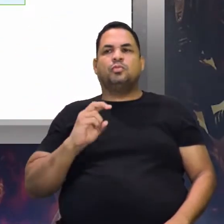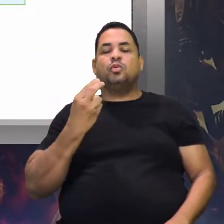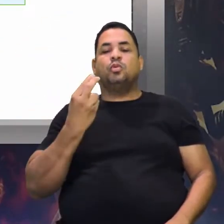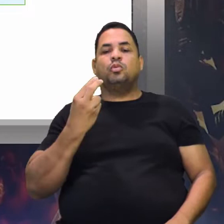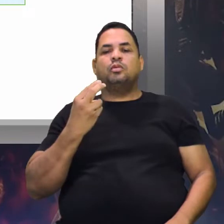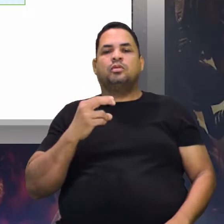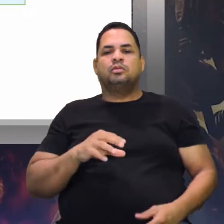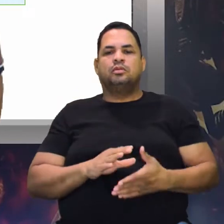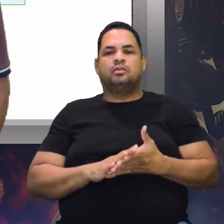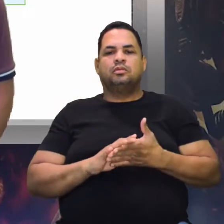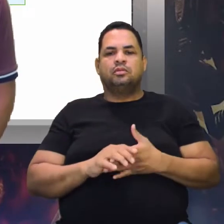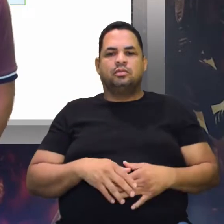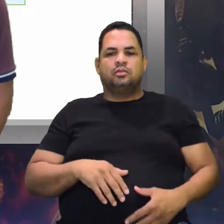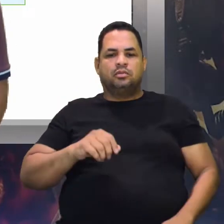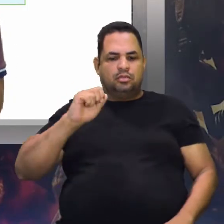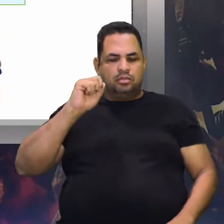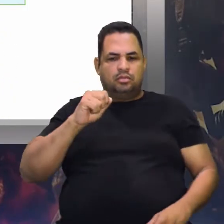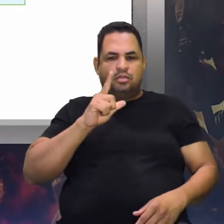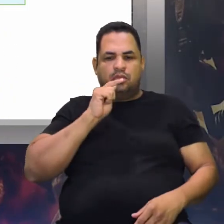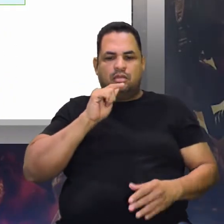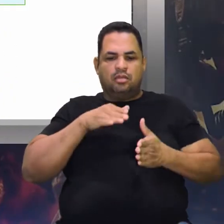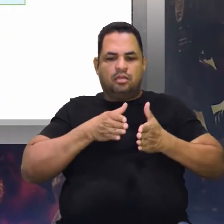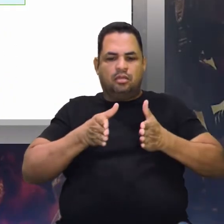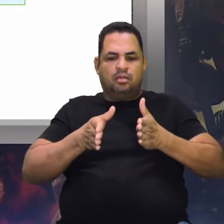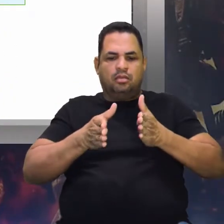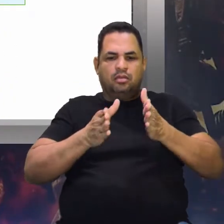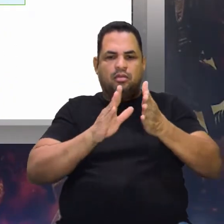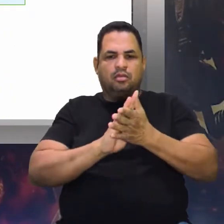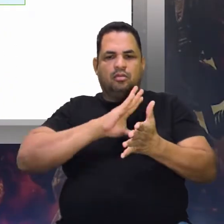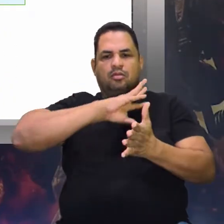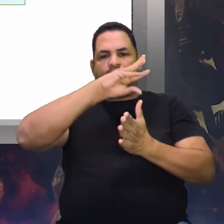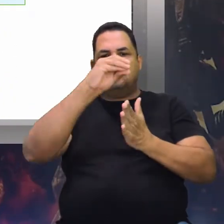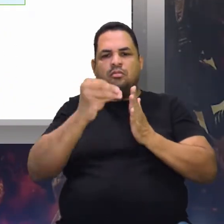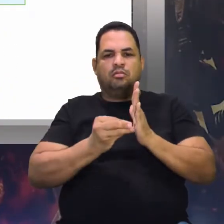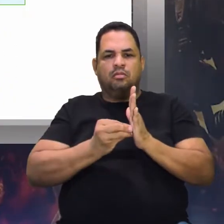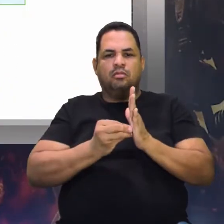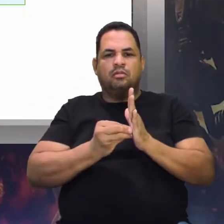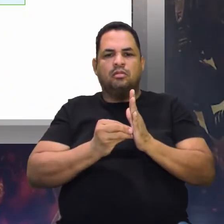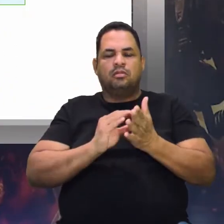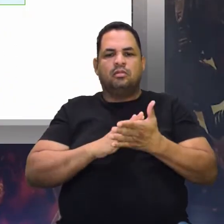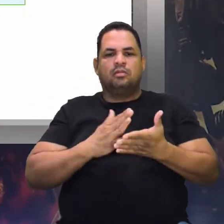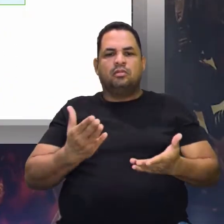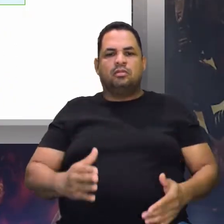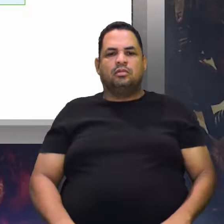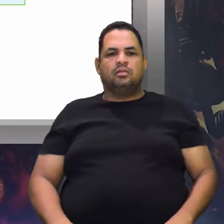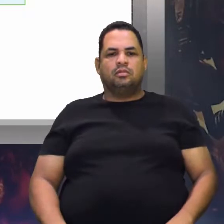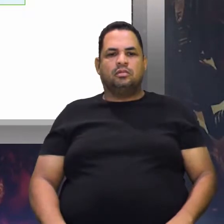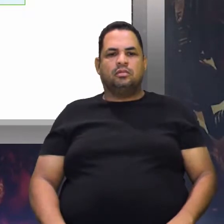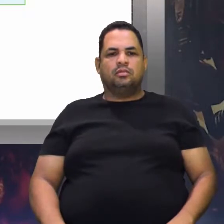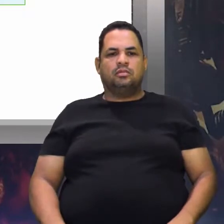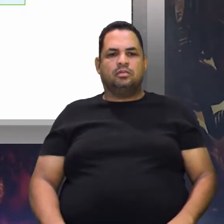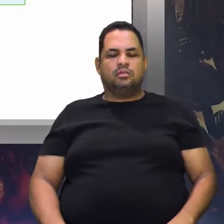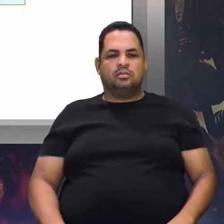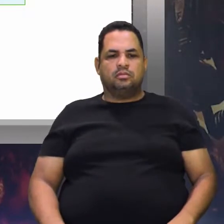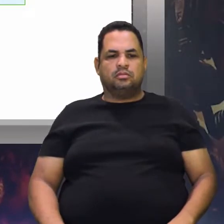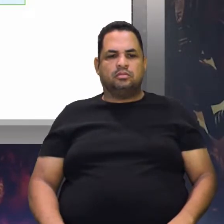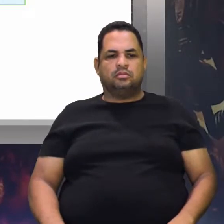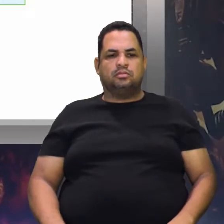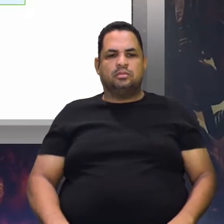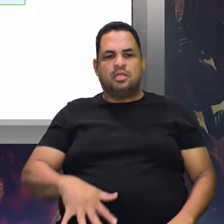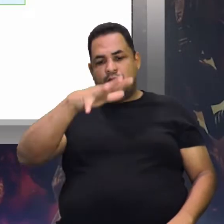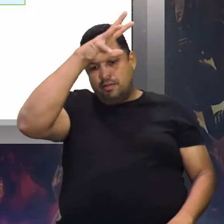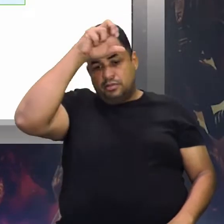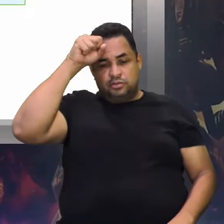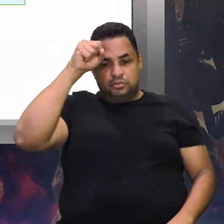rio Amazonas, aqui na Amazônia, na América, na Amazônia,